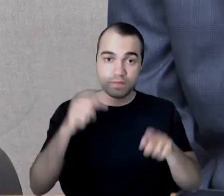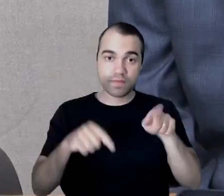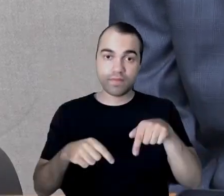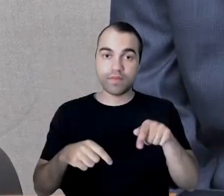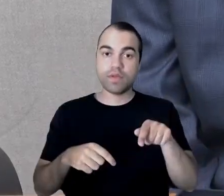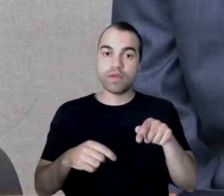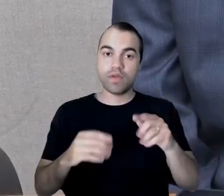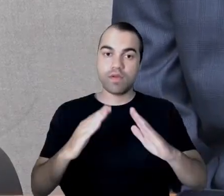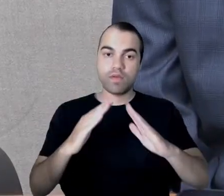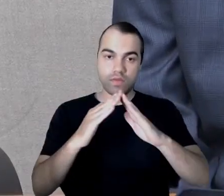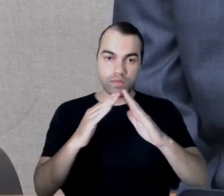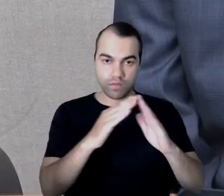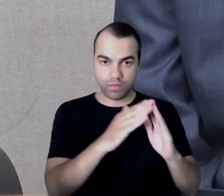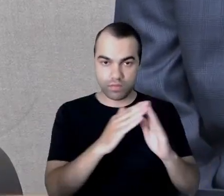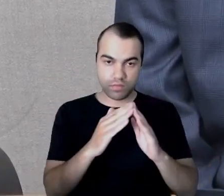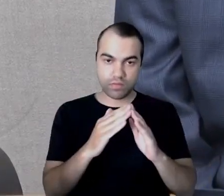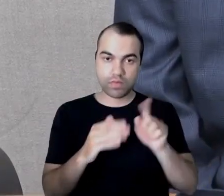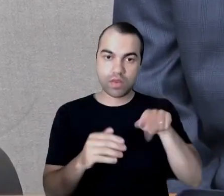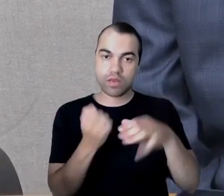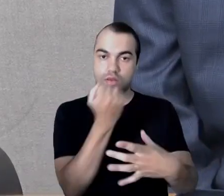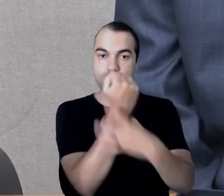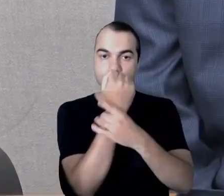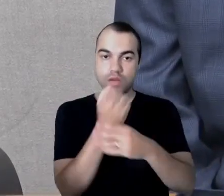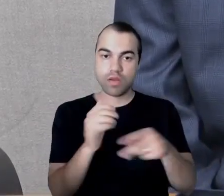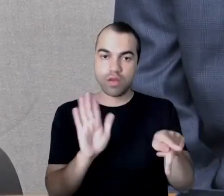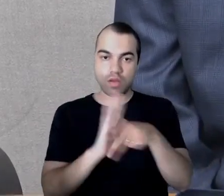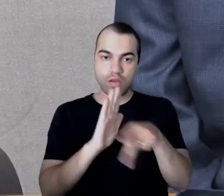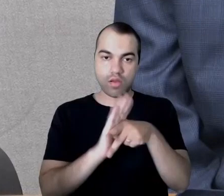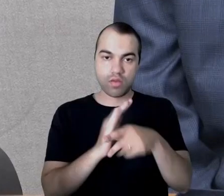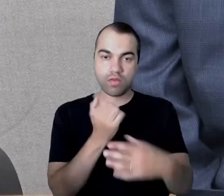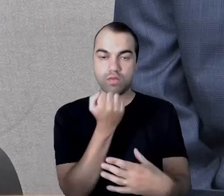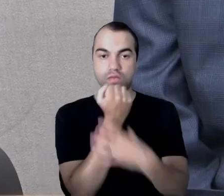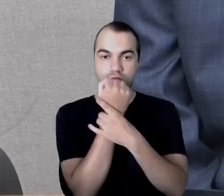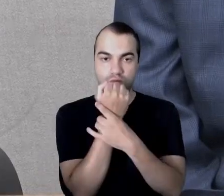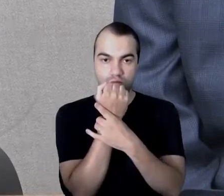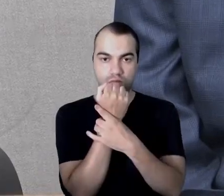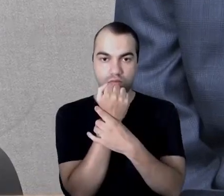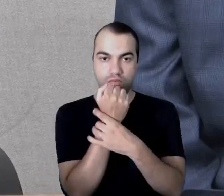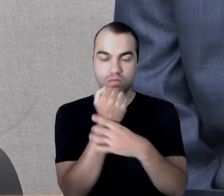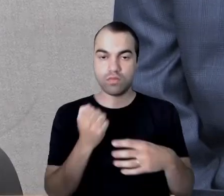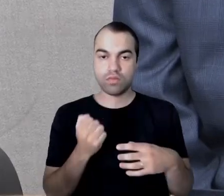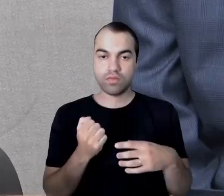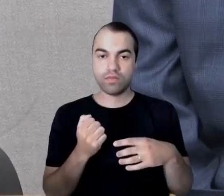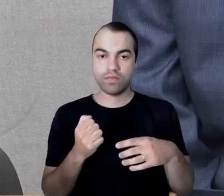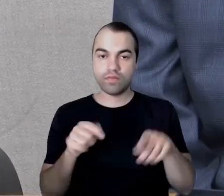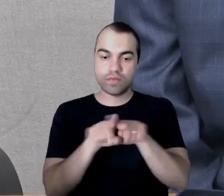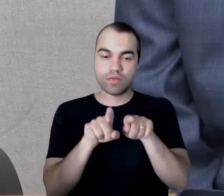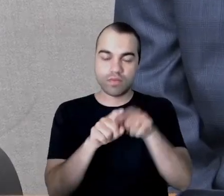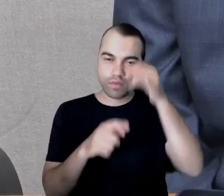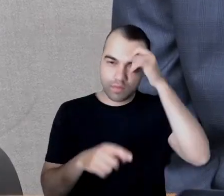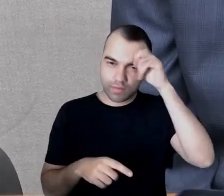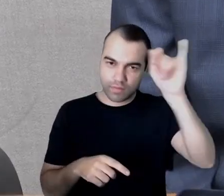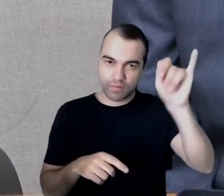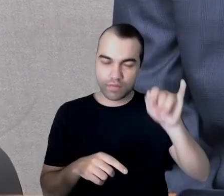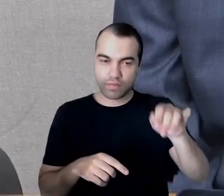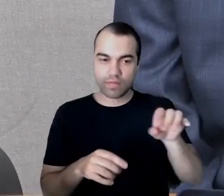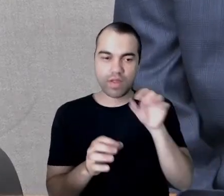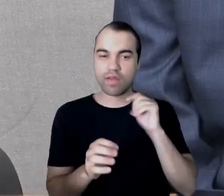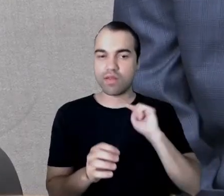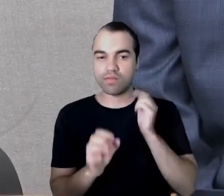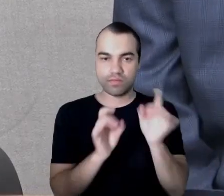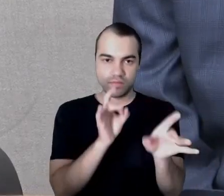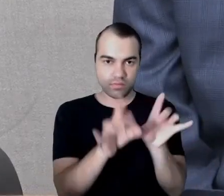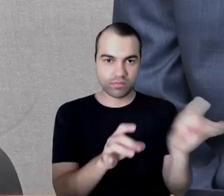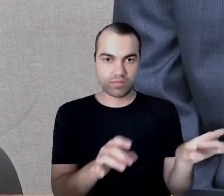áreas é a própria segurança e evitar a presença de terrenos baldios nas proximidades das moradias o documento Severa que os